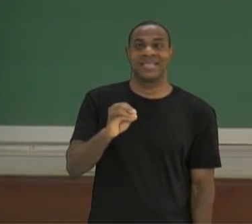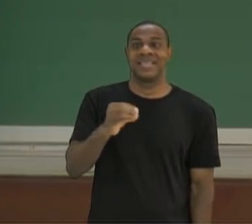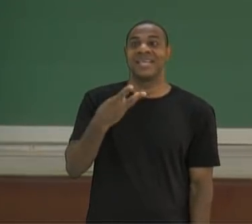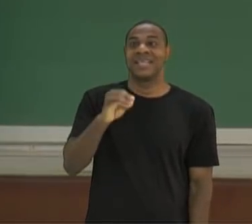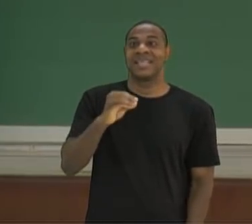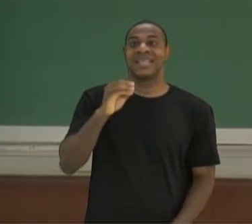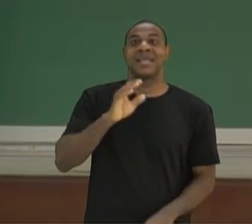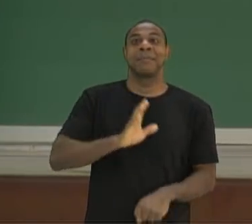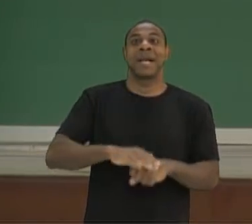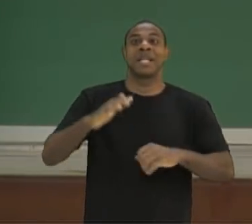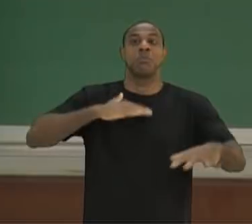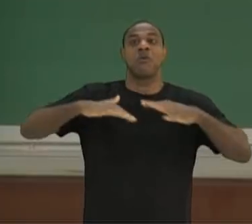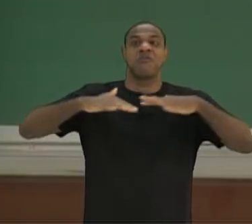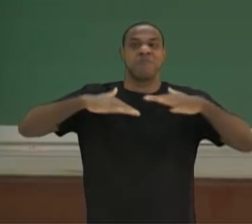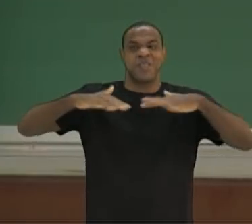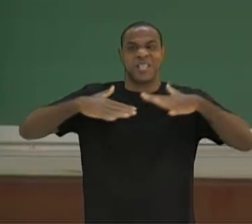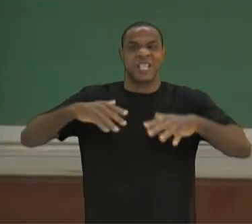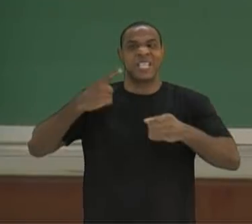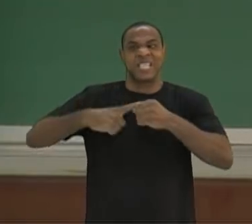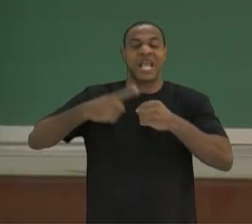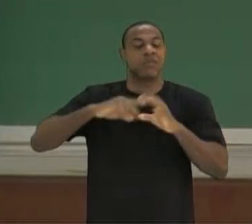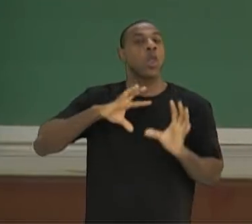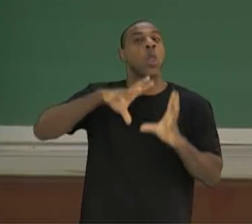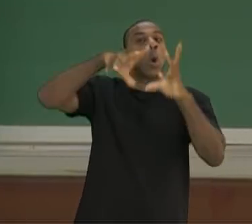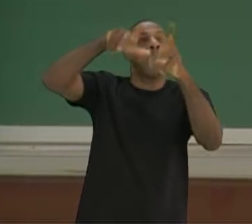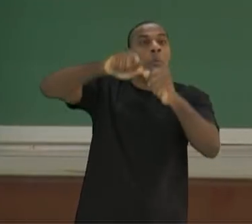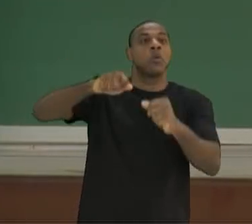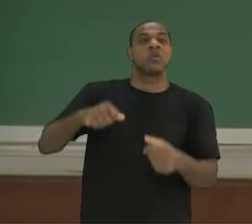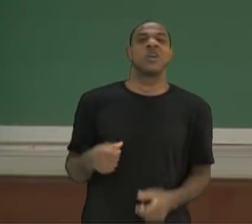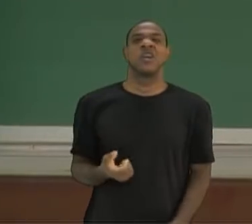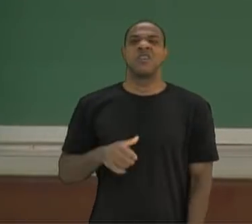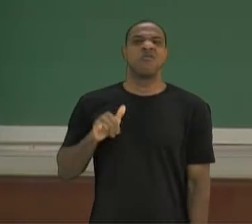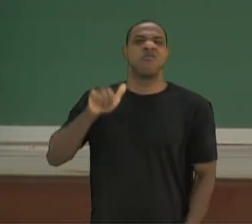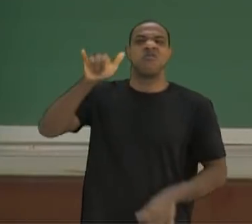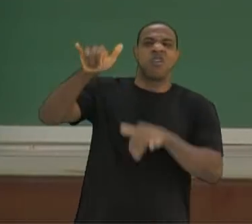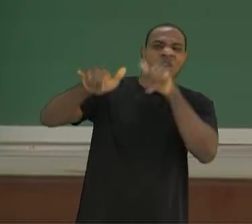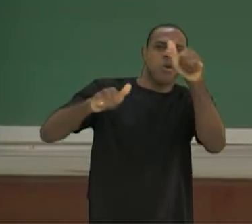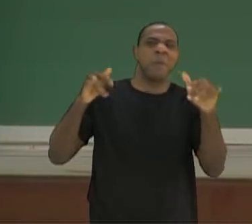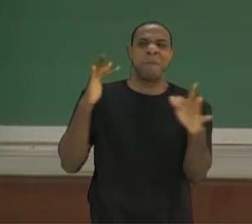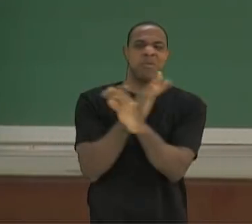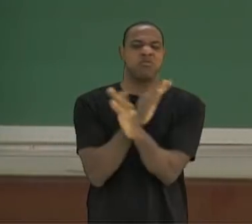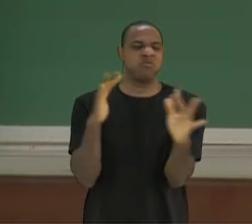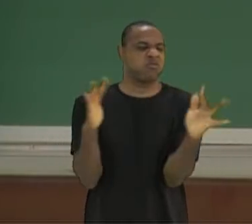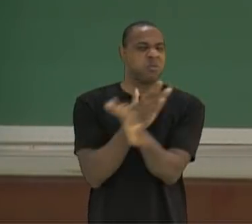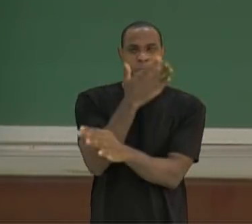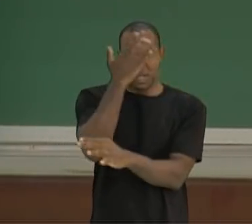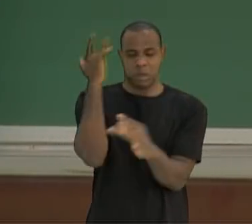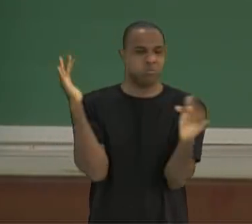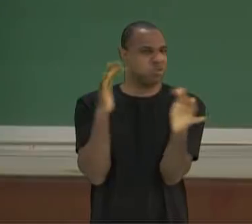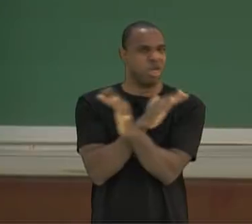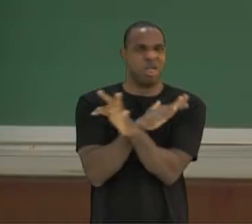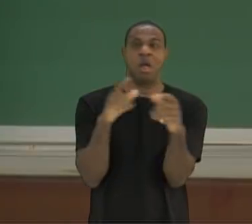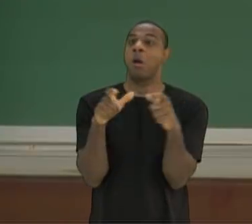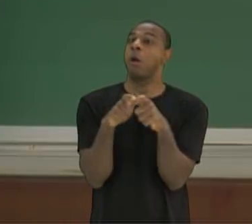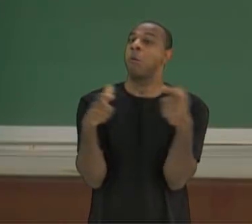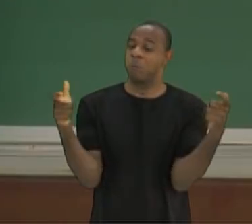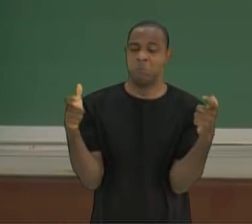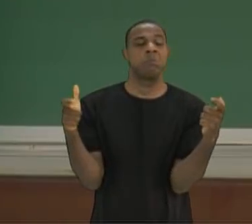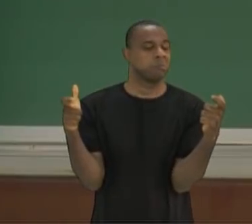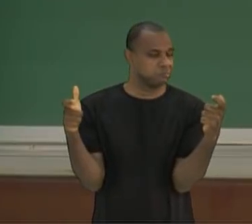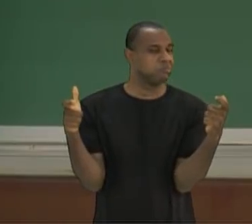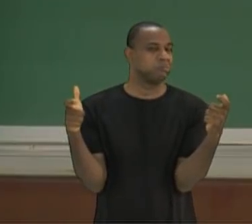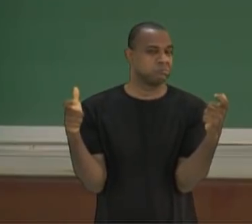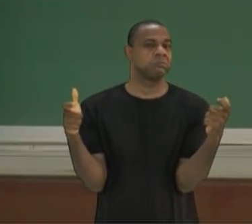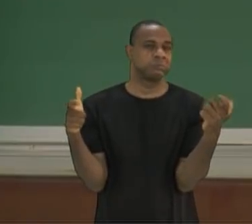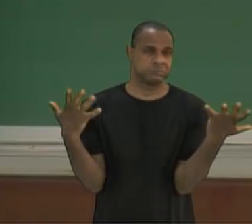do mundo em transporte aéreo. A quantidade de voos e circulação de pessoas é imensa nesta cidade, está ali entre